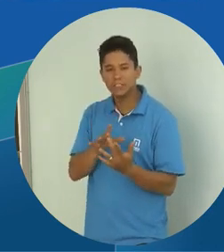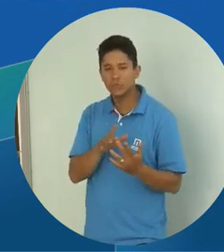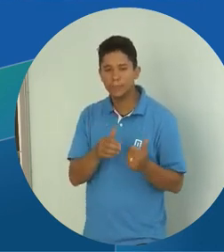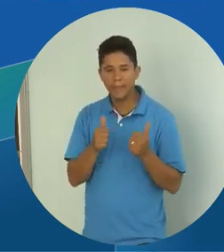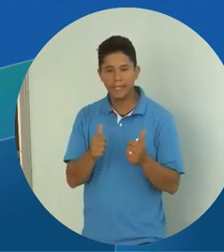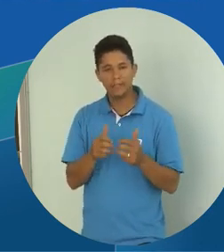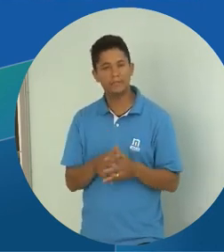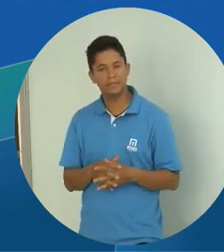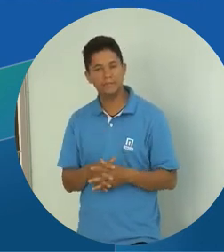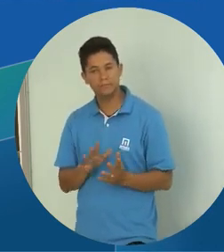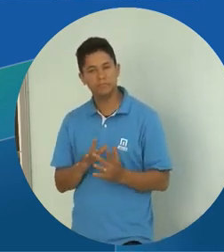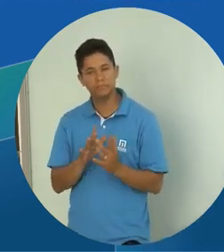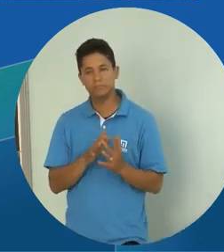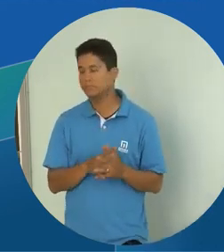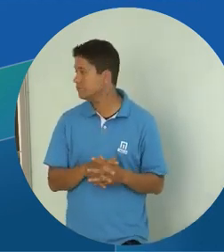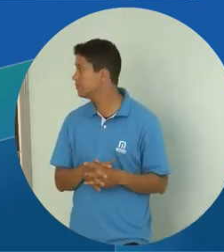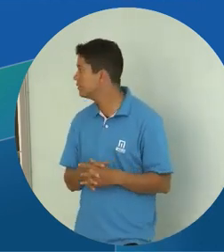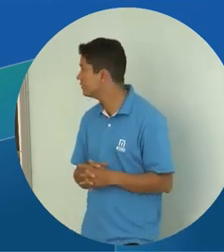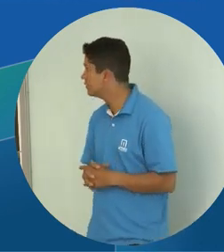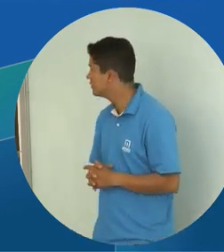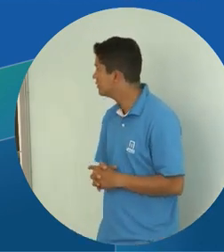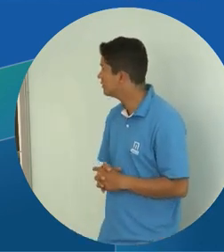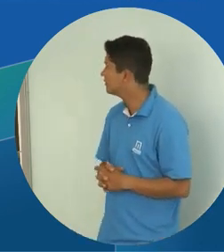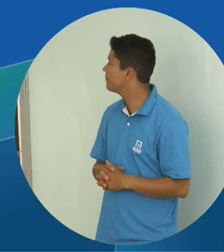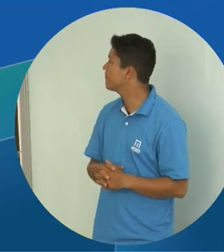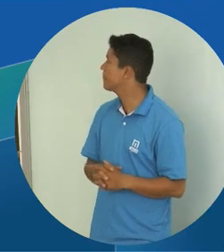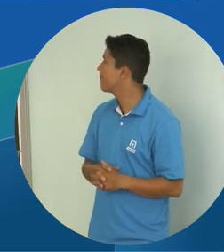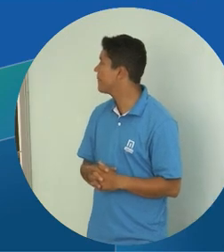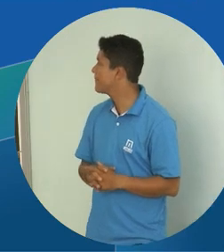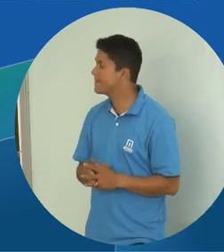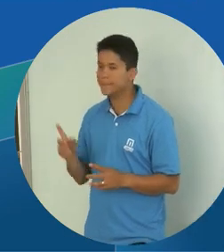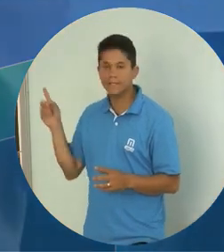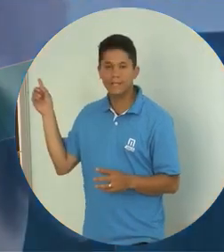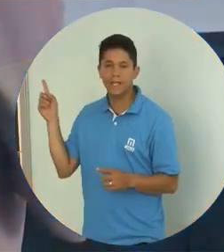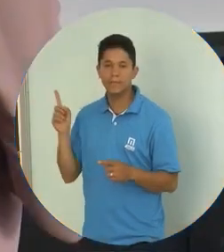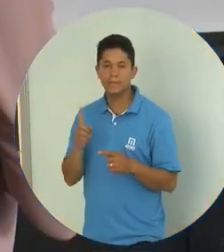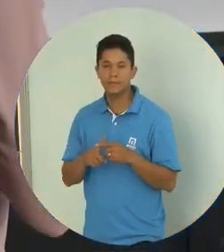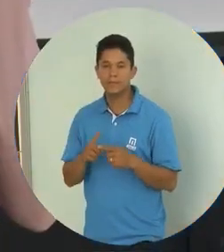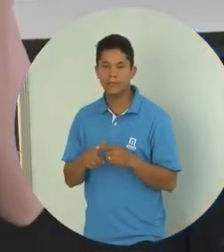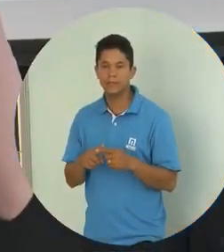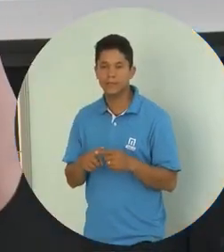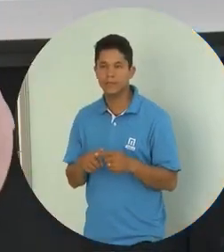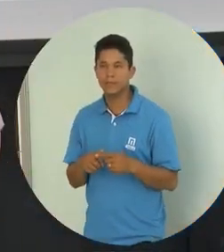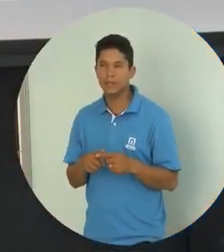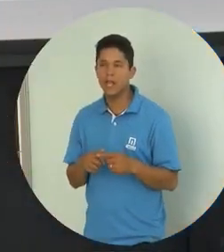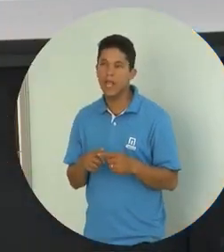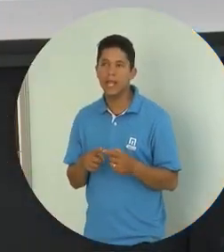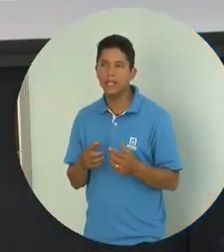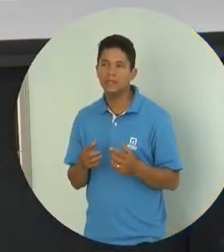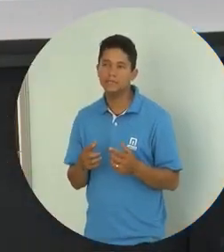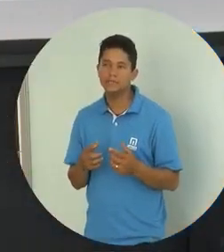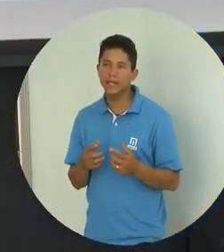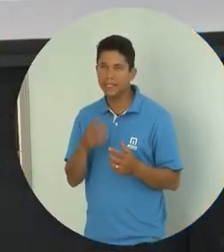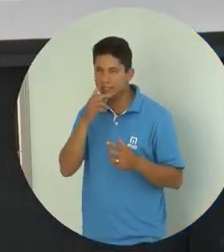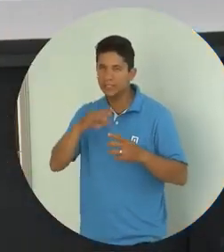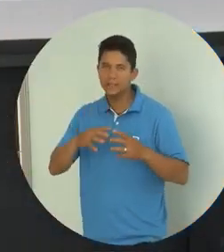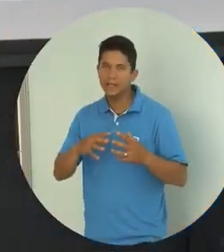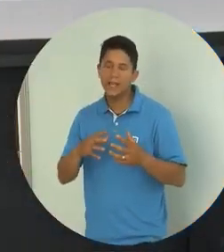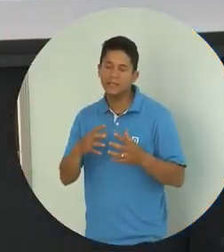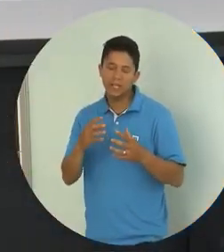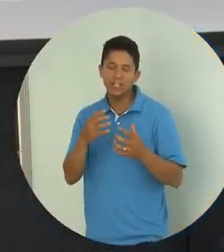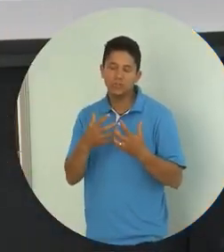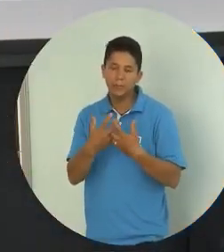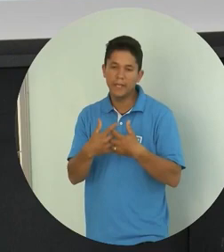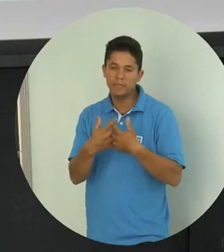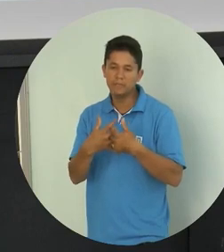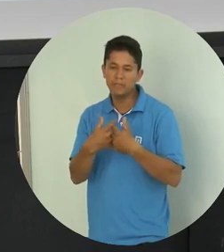atender perfeitamente. Aqui porque a trincheira não há acesso à trincheira depois que ela é injetada, aqui